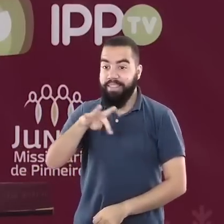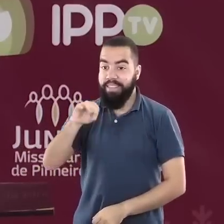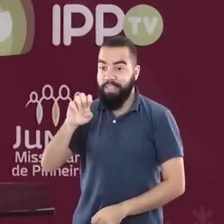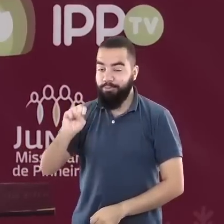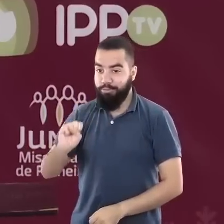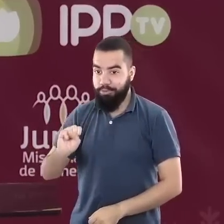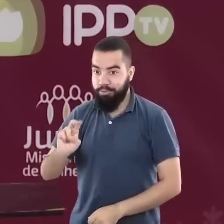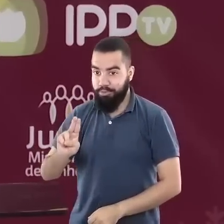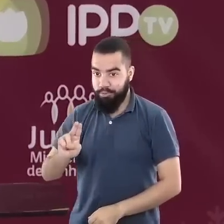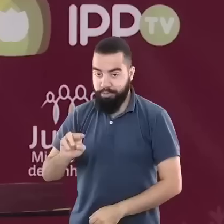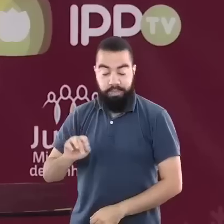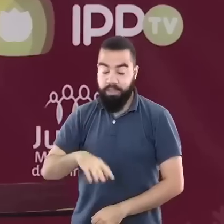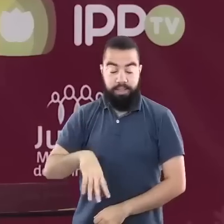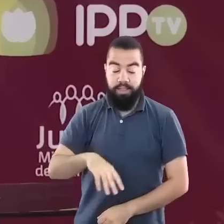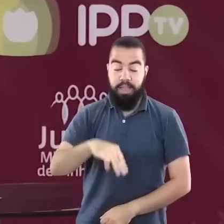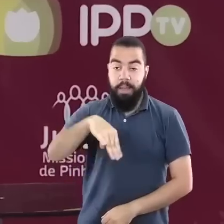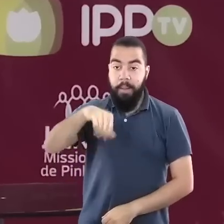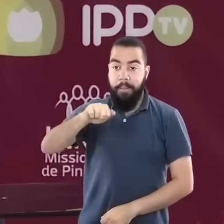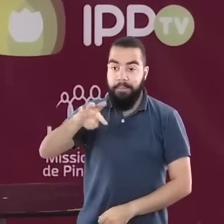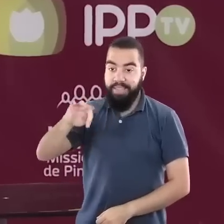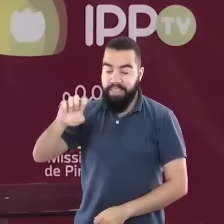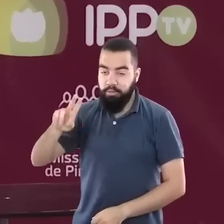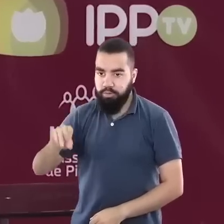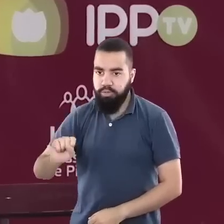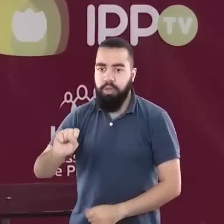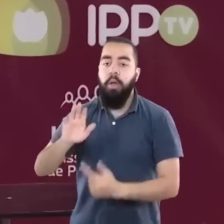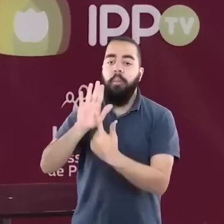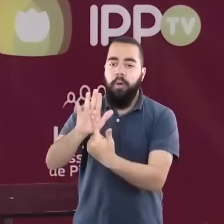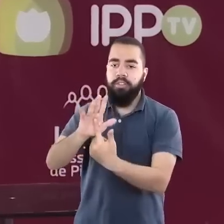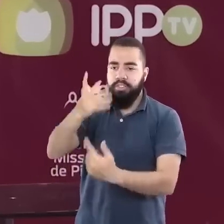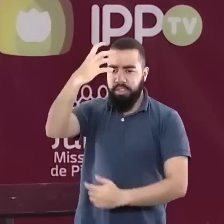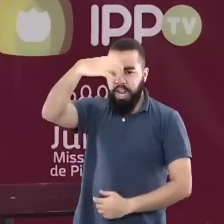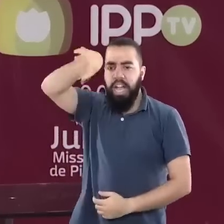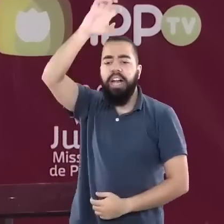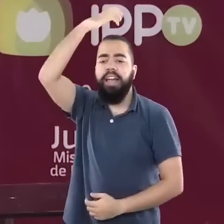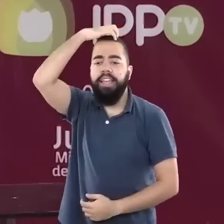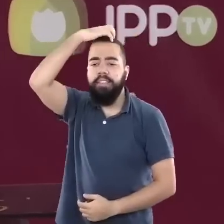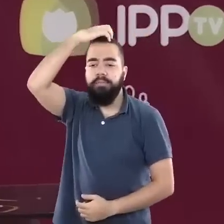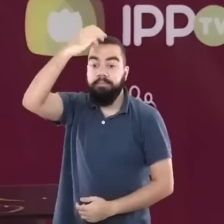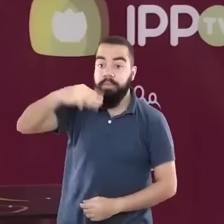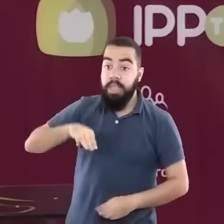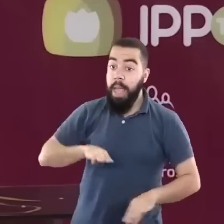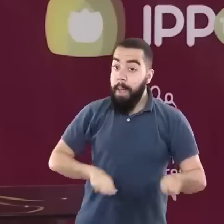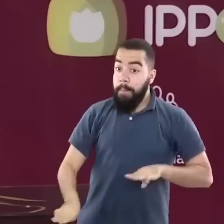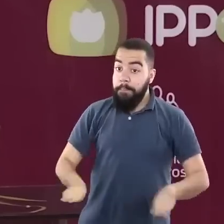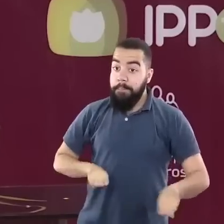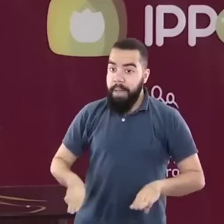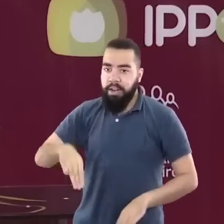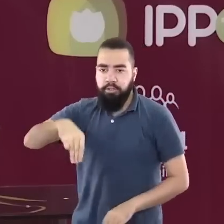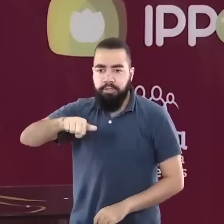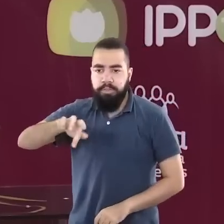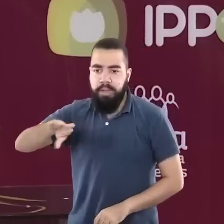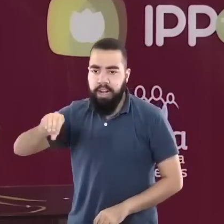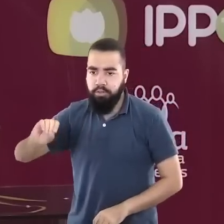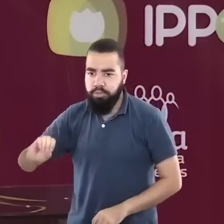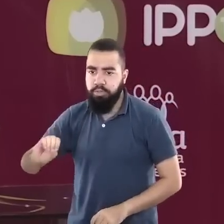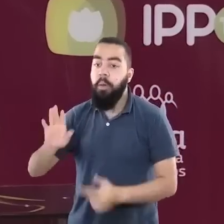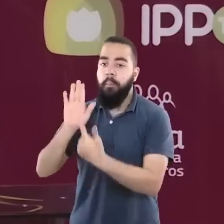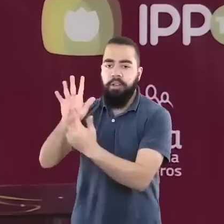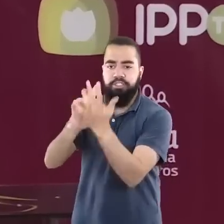Judeus Marcos nos apresenta como servo que não veio para ser servido mas para servir